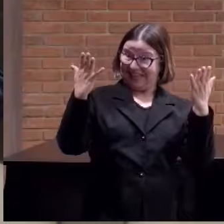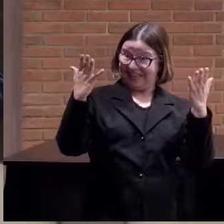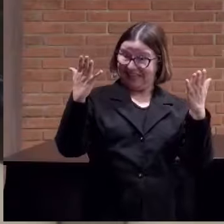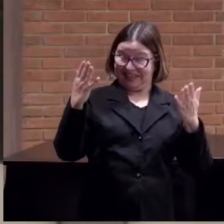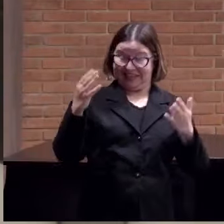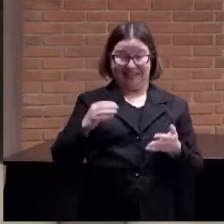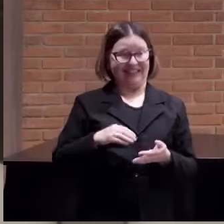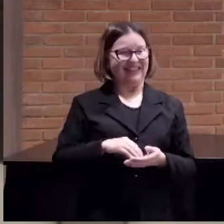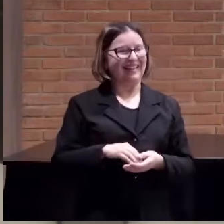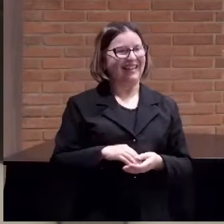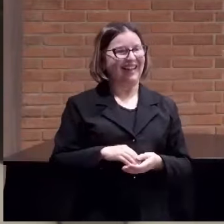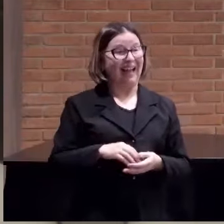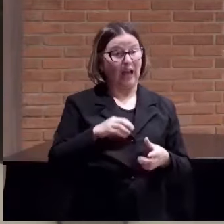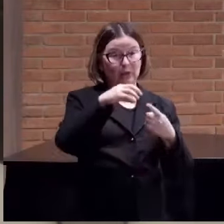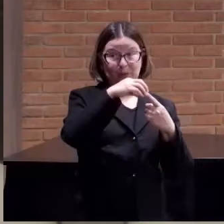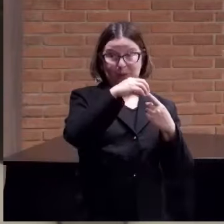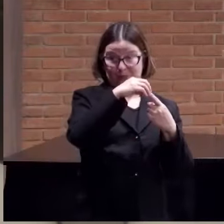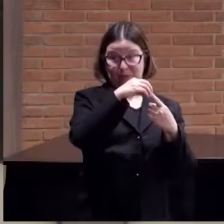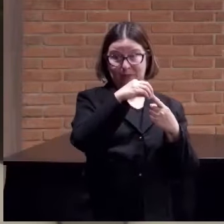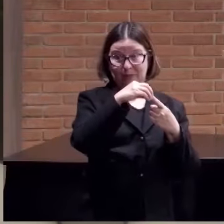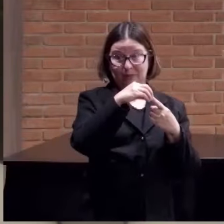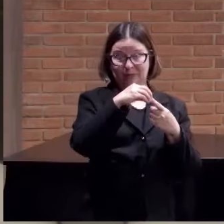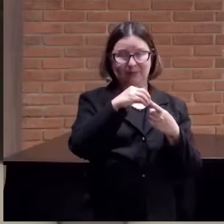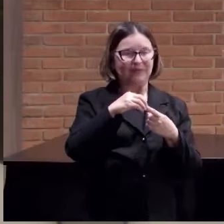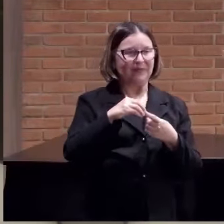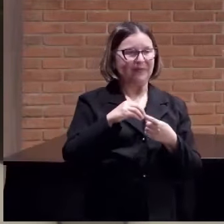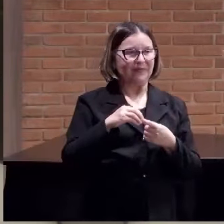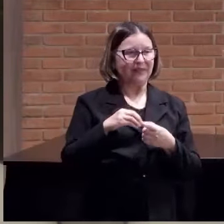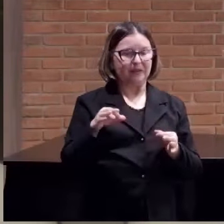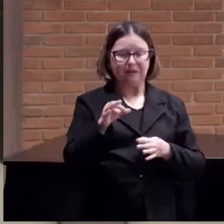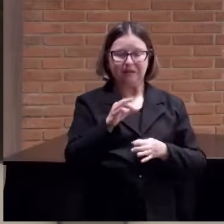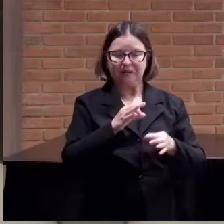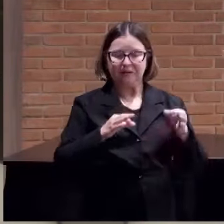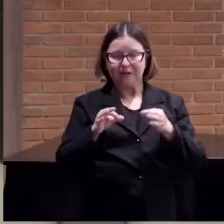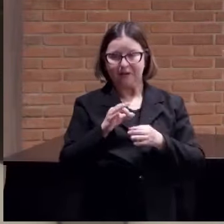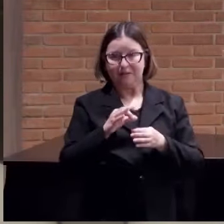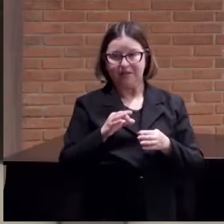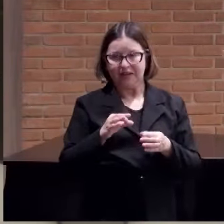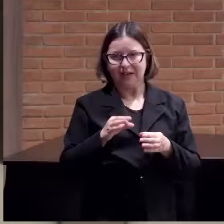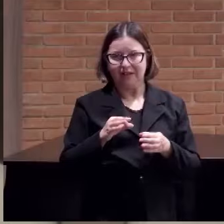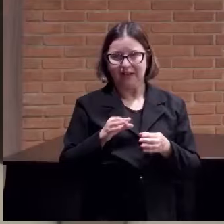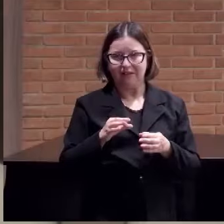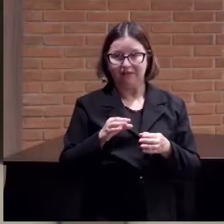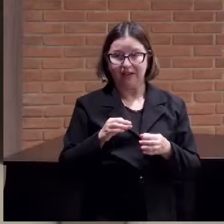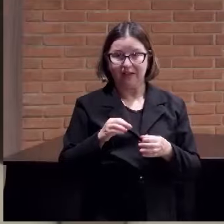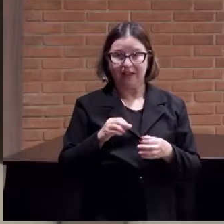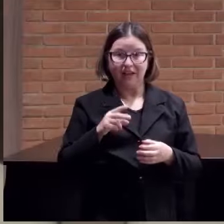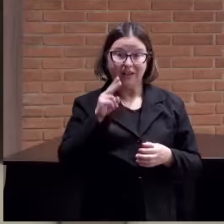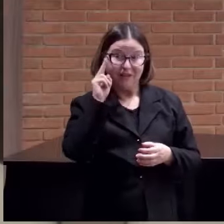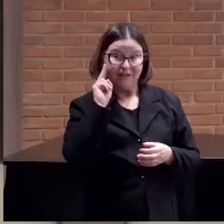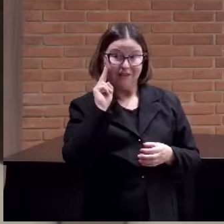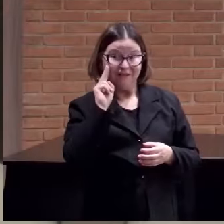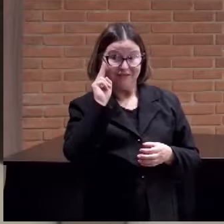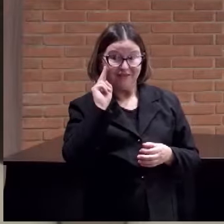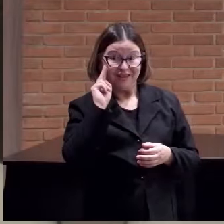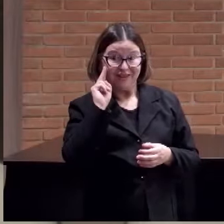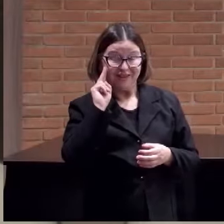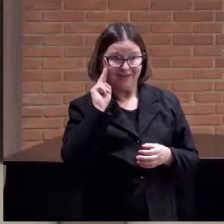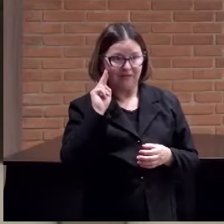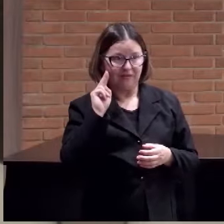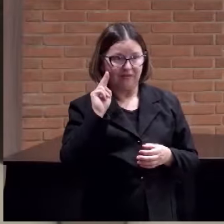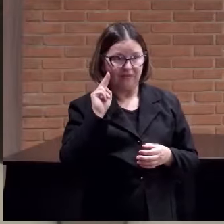E ali o dono da festa tinha que preparar uma adega, porque quando faltava vinho,